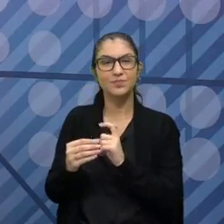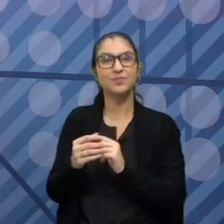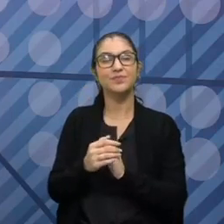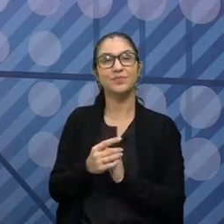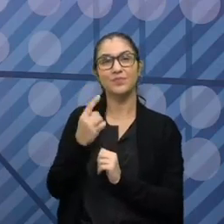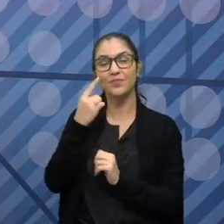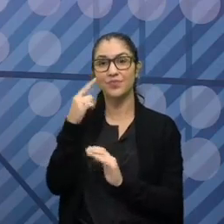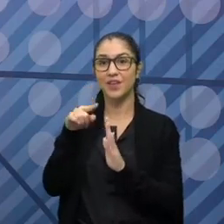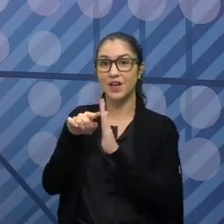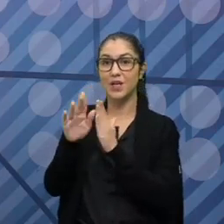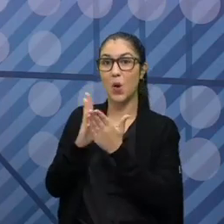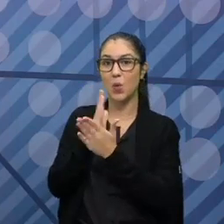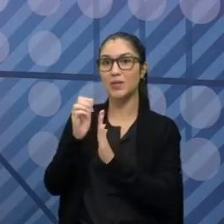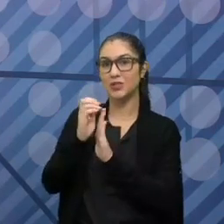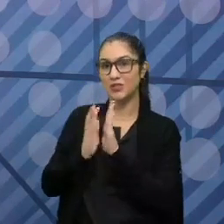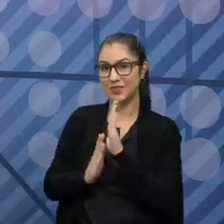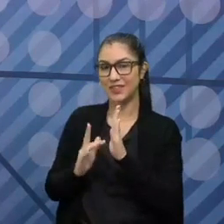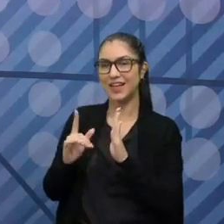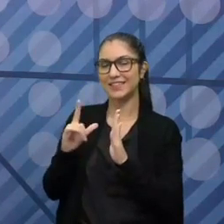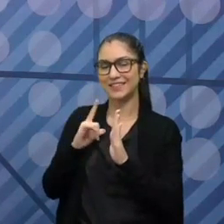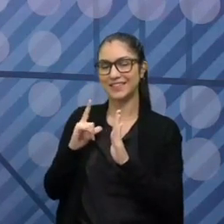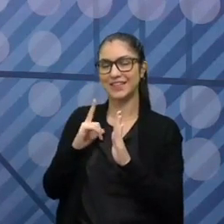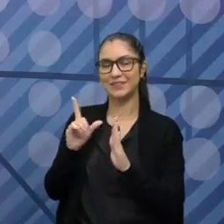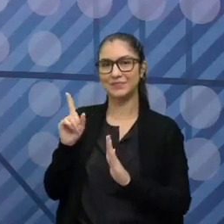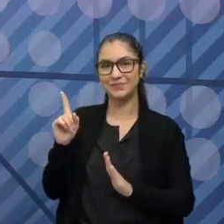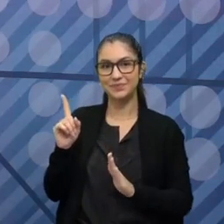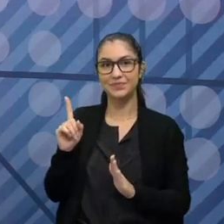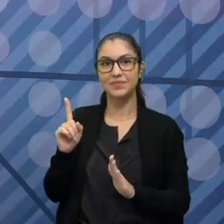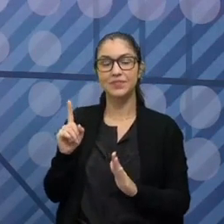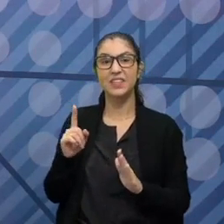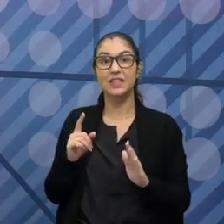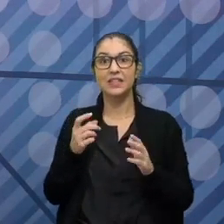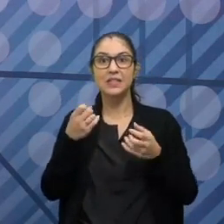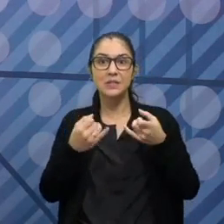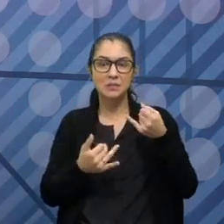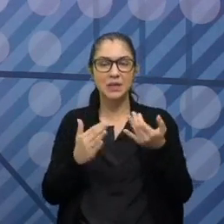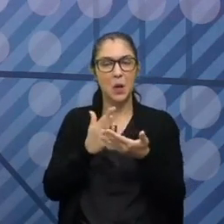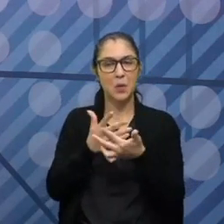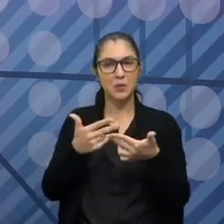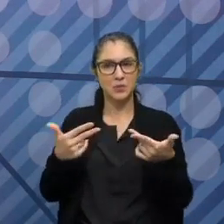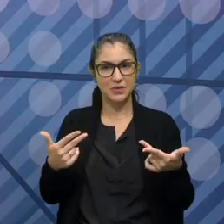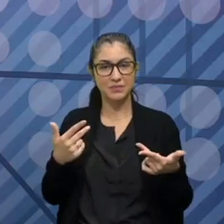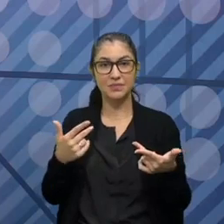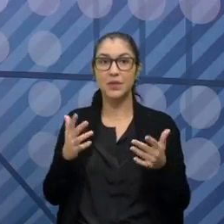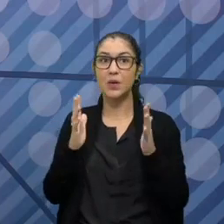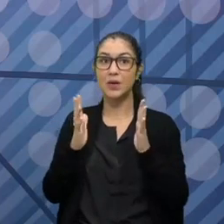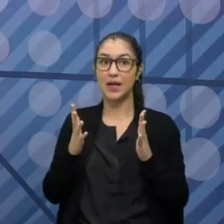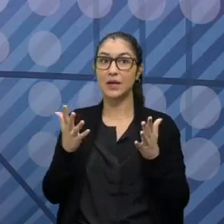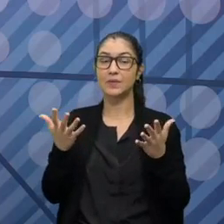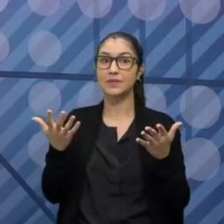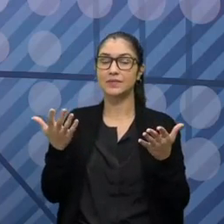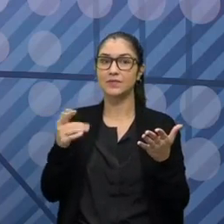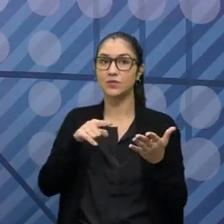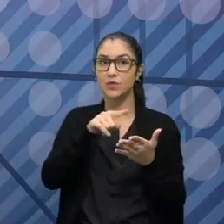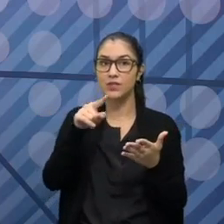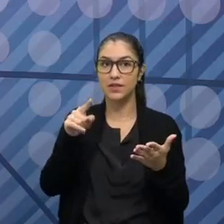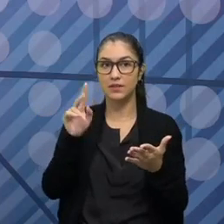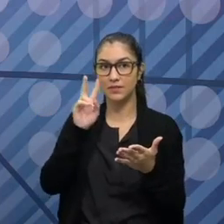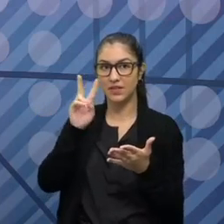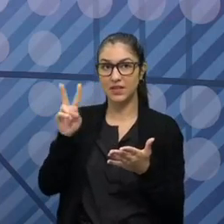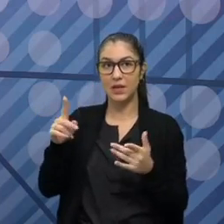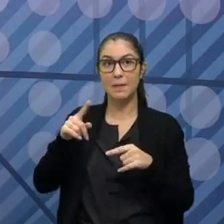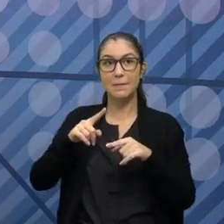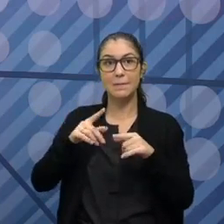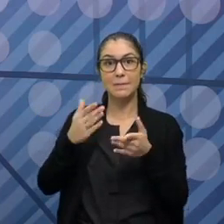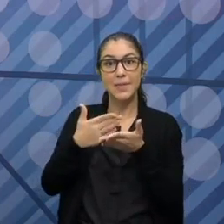analisar algumas atividades que nós separamos para você e vamos pontuar algumas coisas. Já quero esclarecer que no